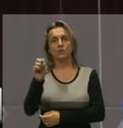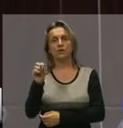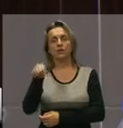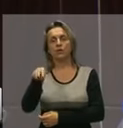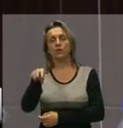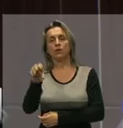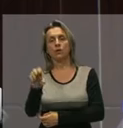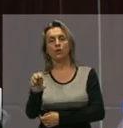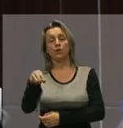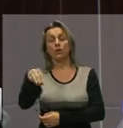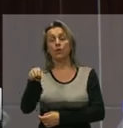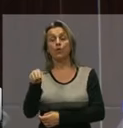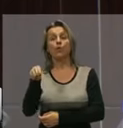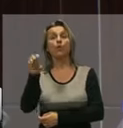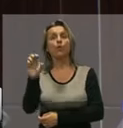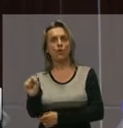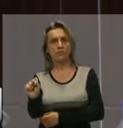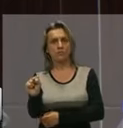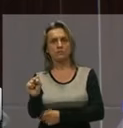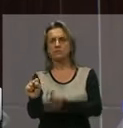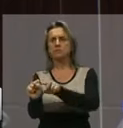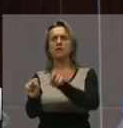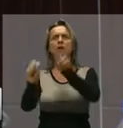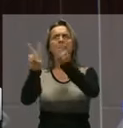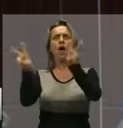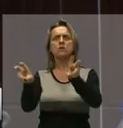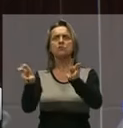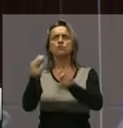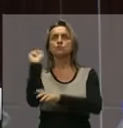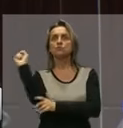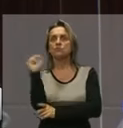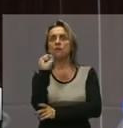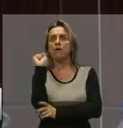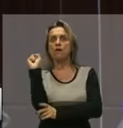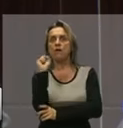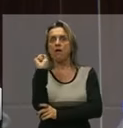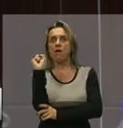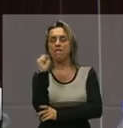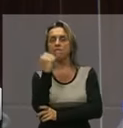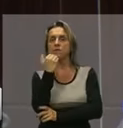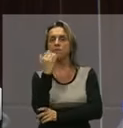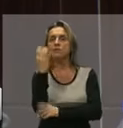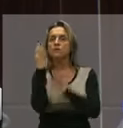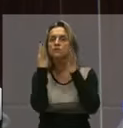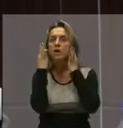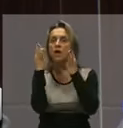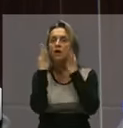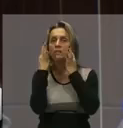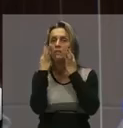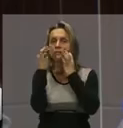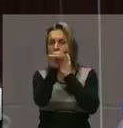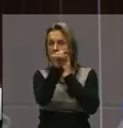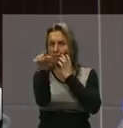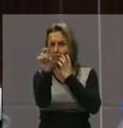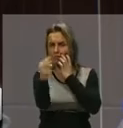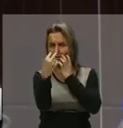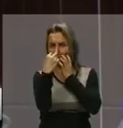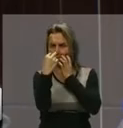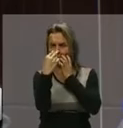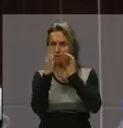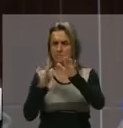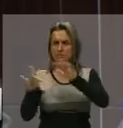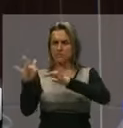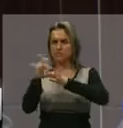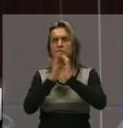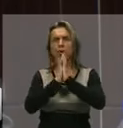extremamente grave e é por isso que eu peço atenção e as pessoas que estão nos acompanhando aí nas redes sociais que compartilhem, por